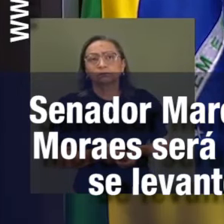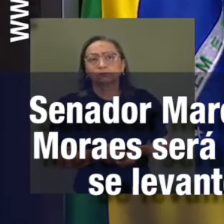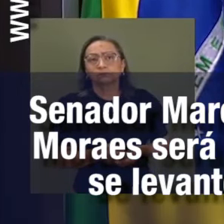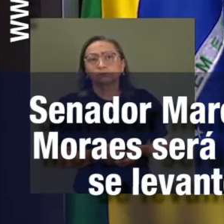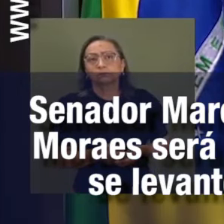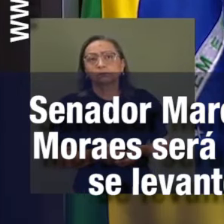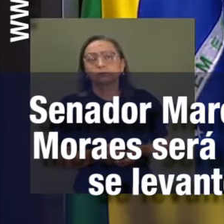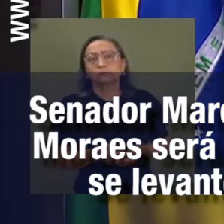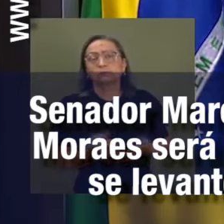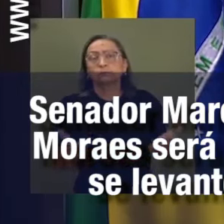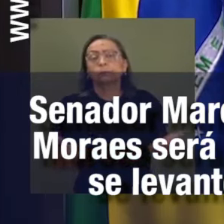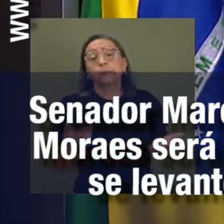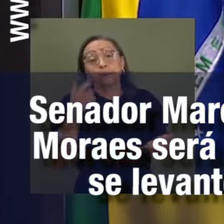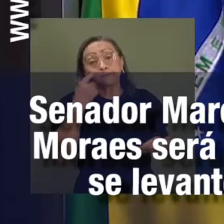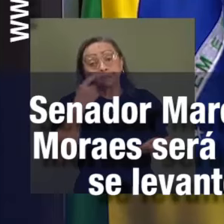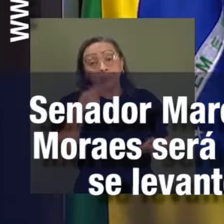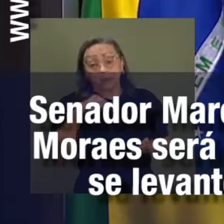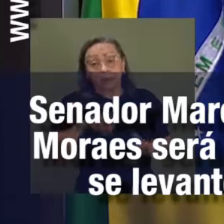Nós temos a Comissão